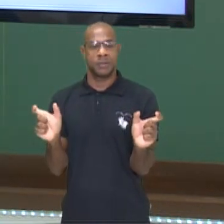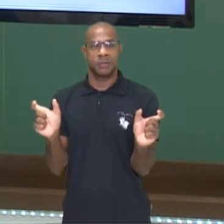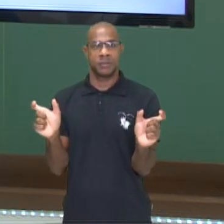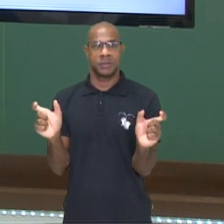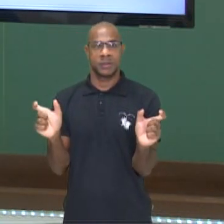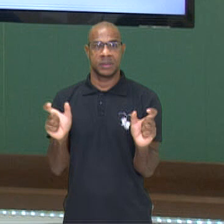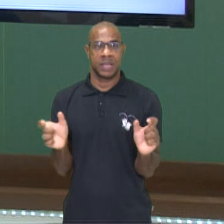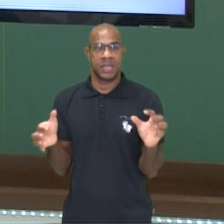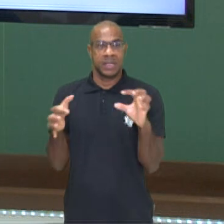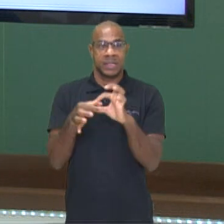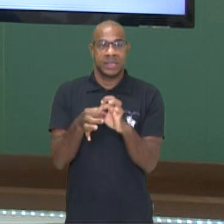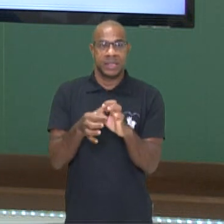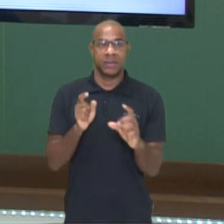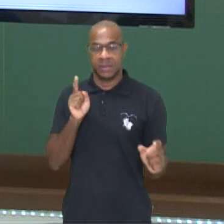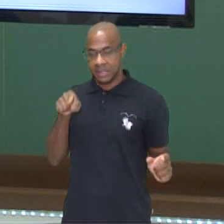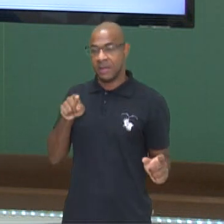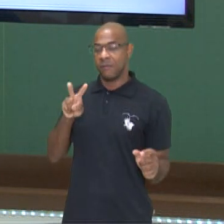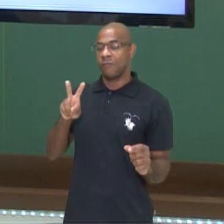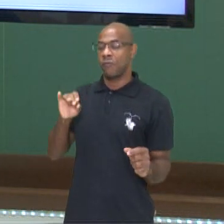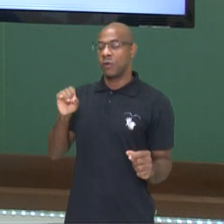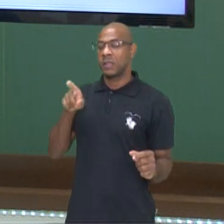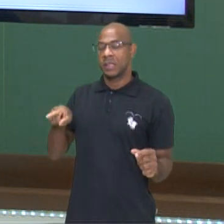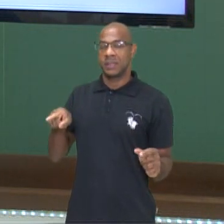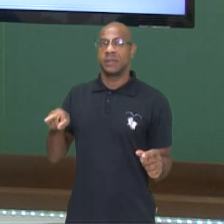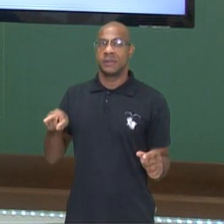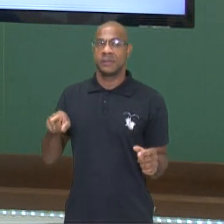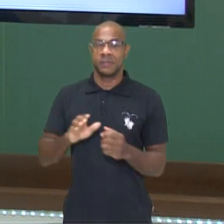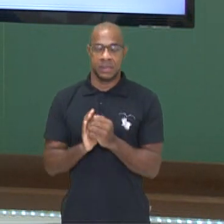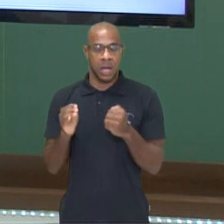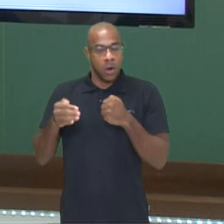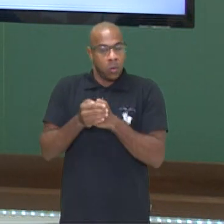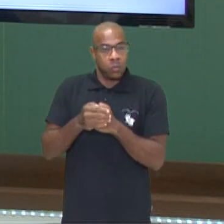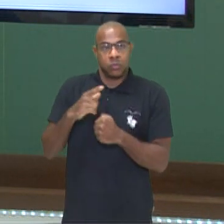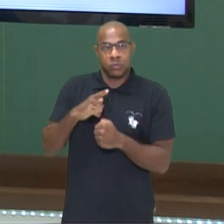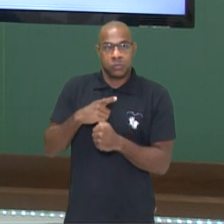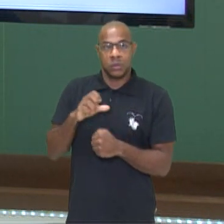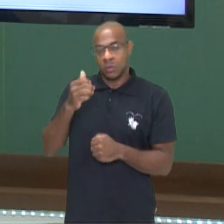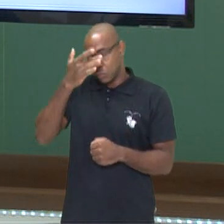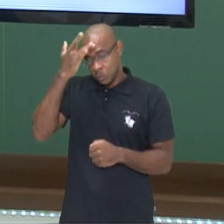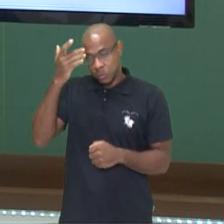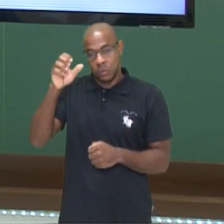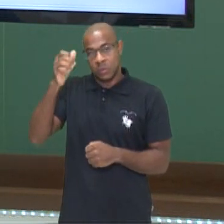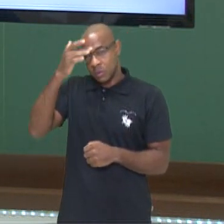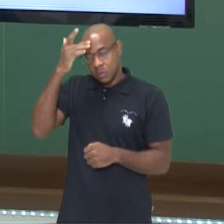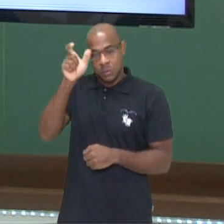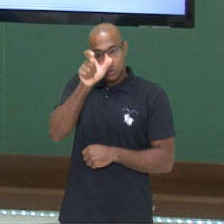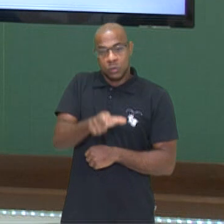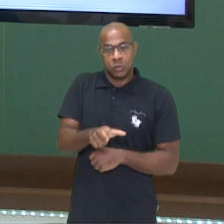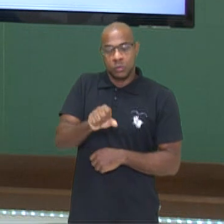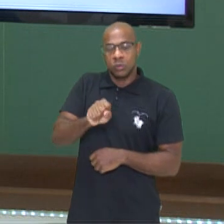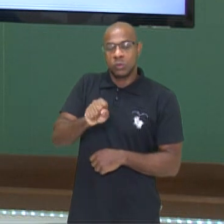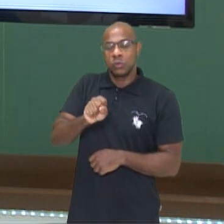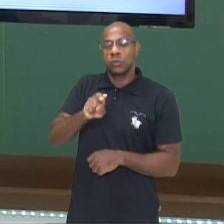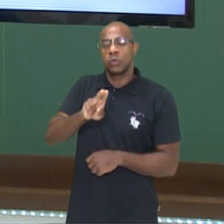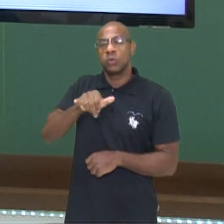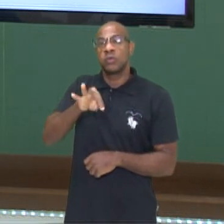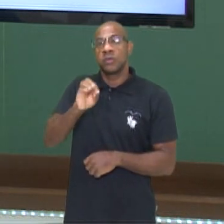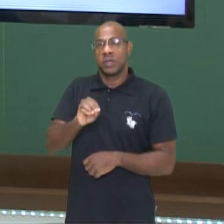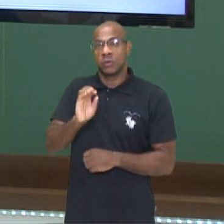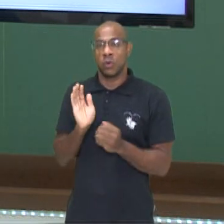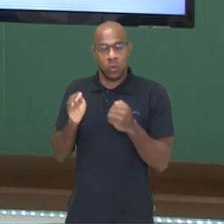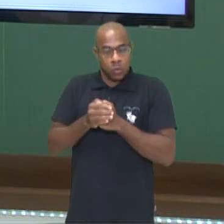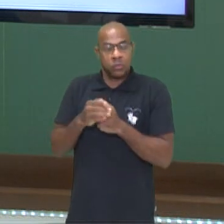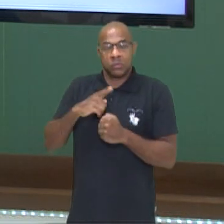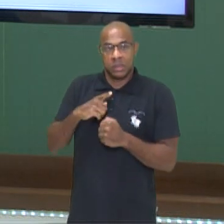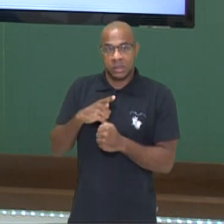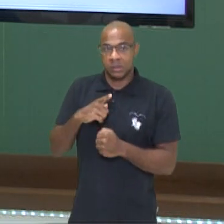temos um sujeito oculto aqui no exercício, mas ele existe. Uma terceira pessoa, uma segunda pessoa, na verdade, né?